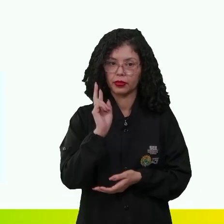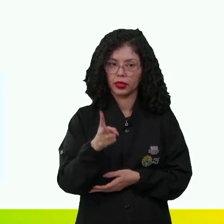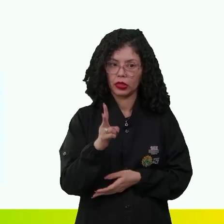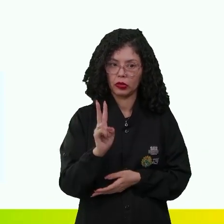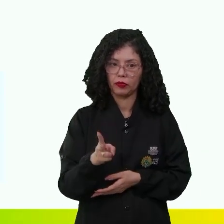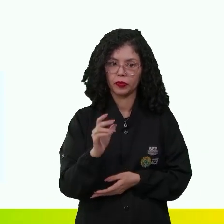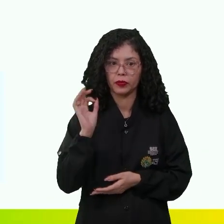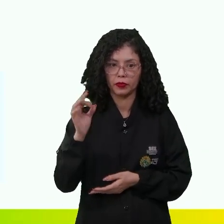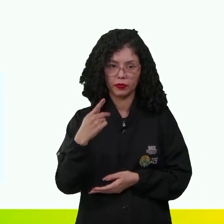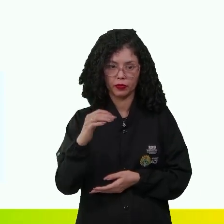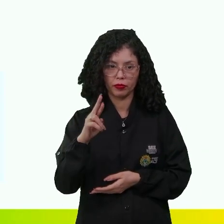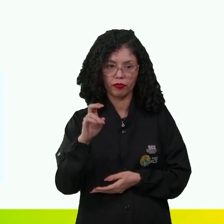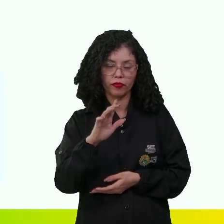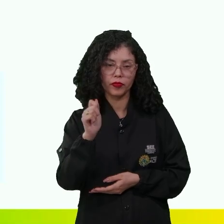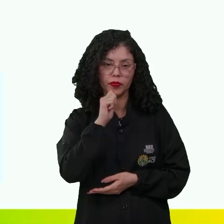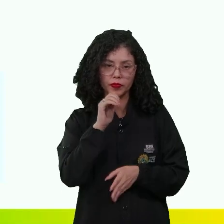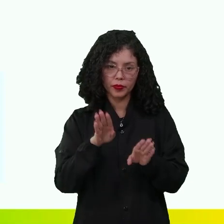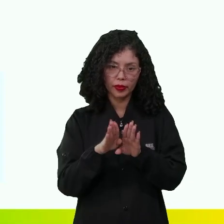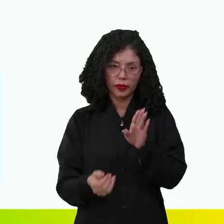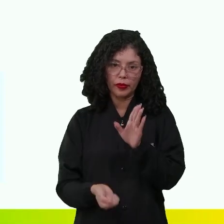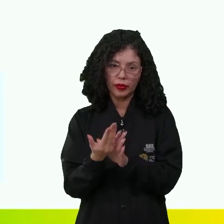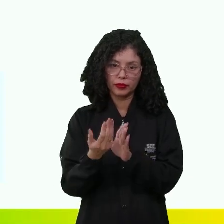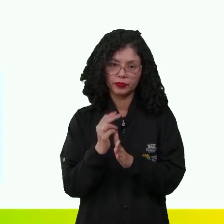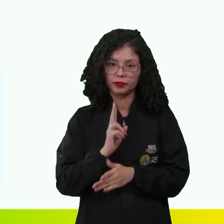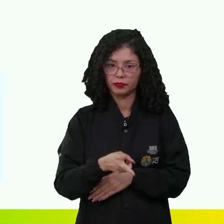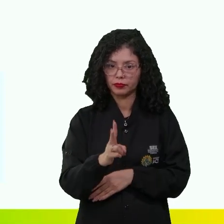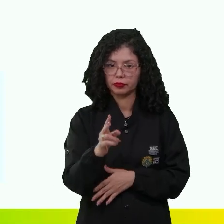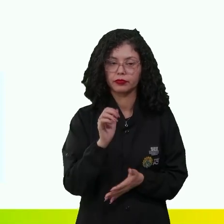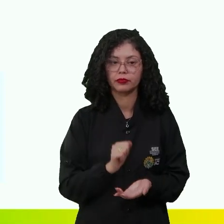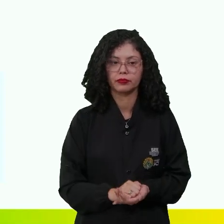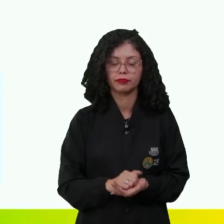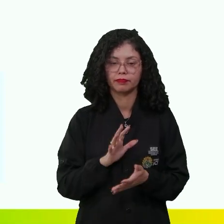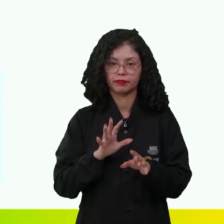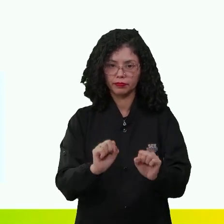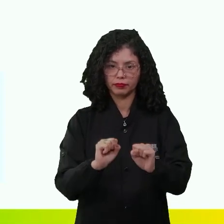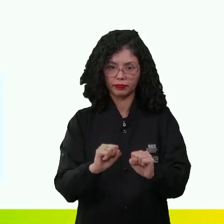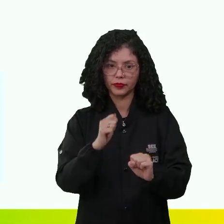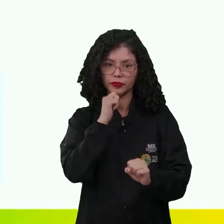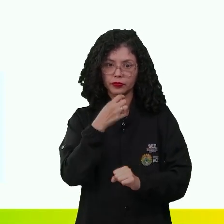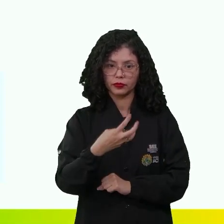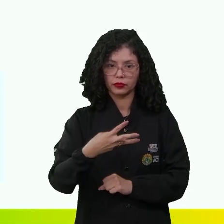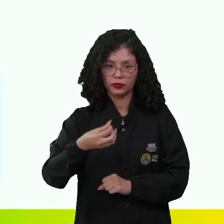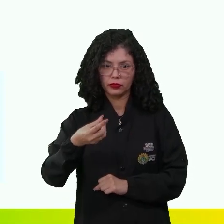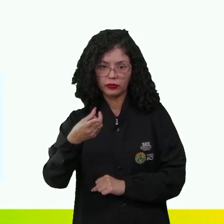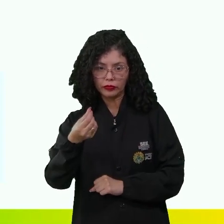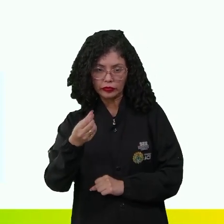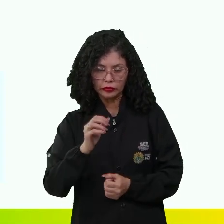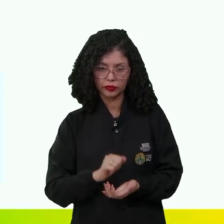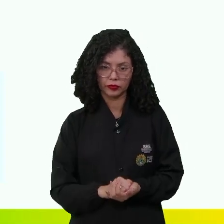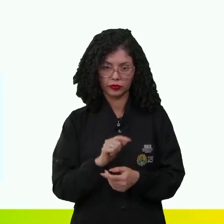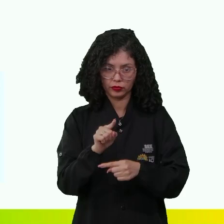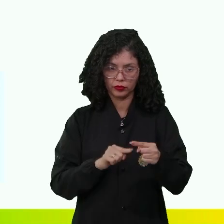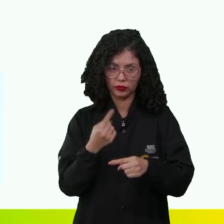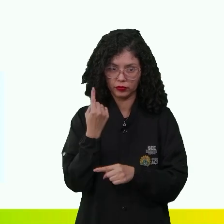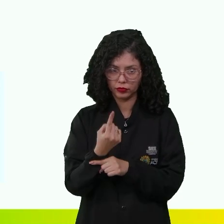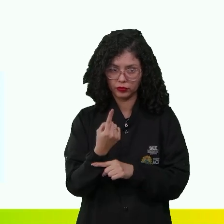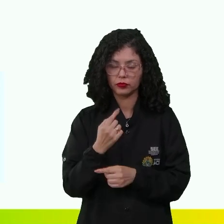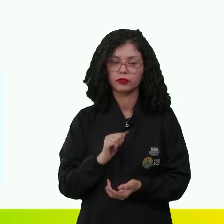mesma proporção. Isso forma uma constante. Se eu pegar 320, dividir por 1,